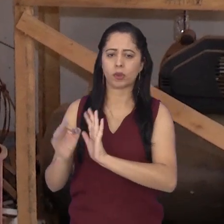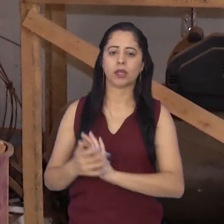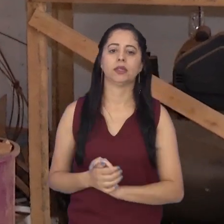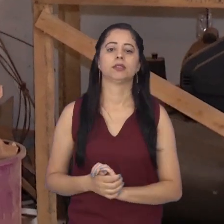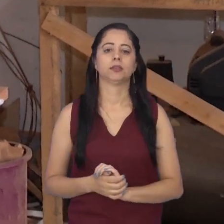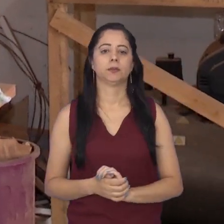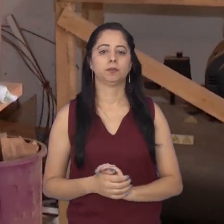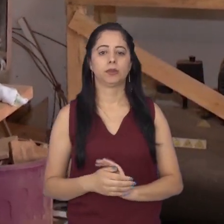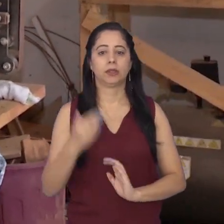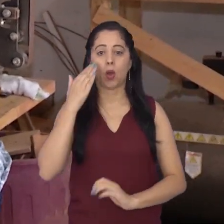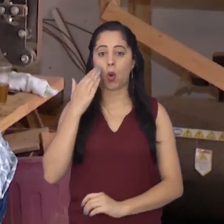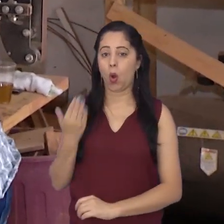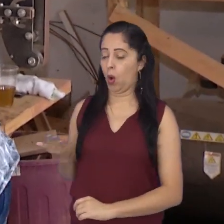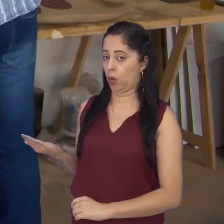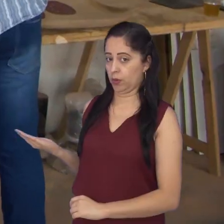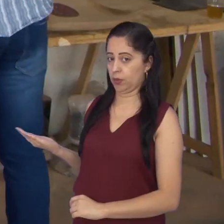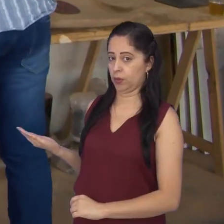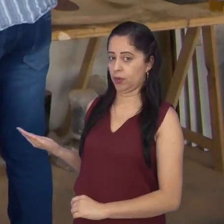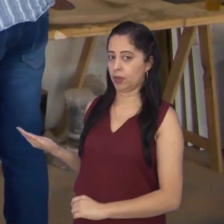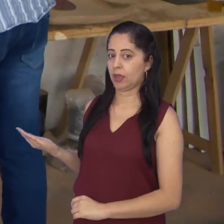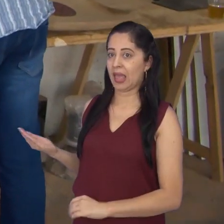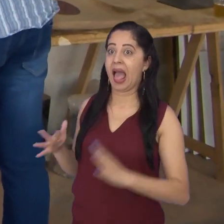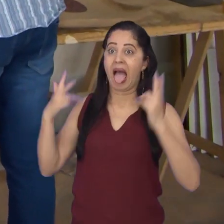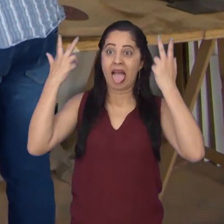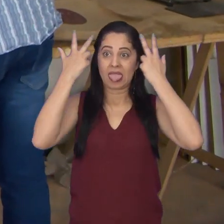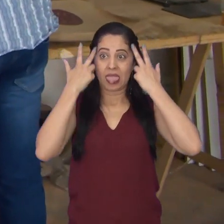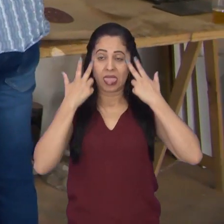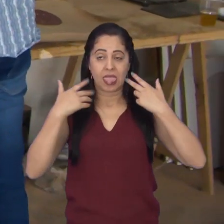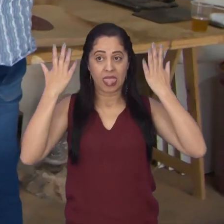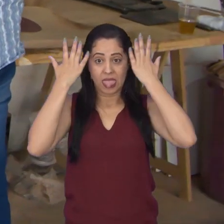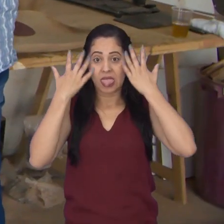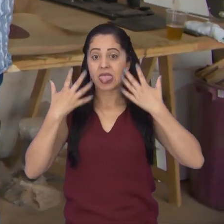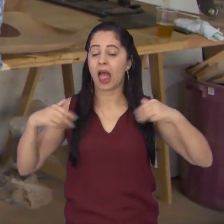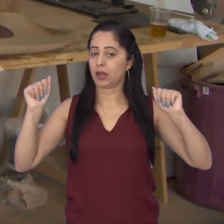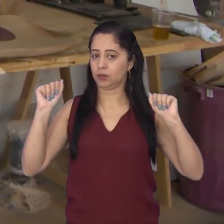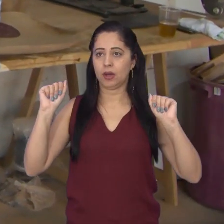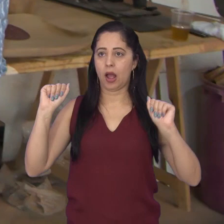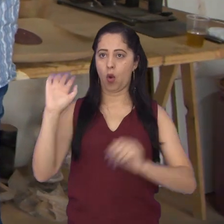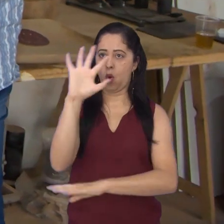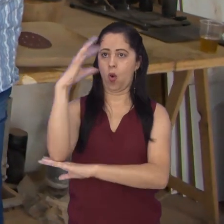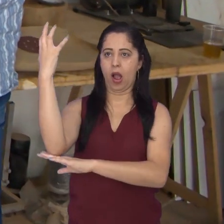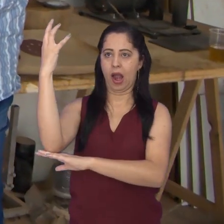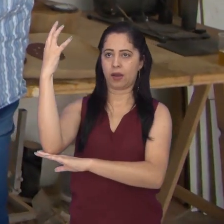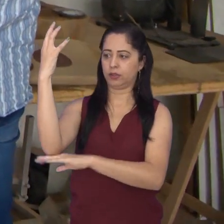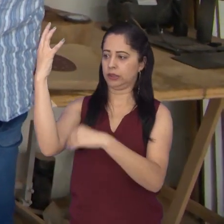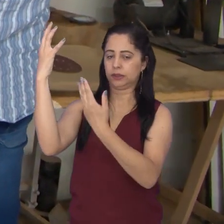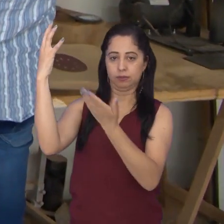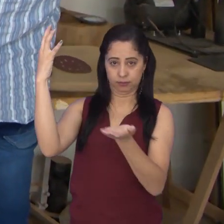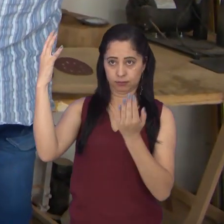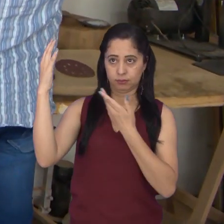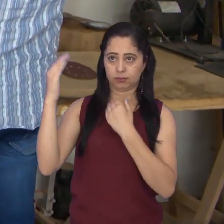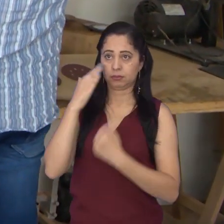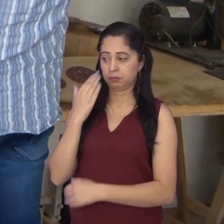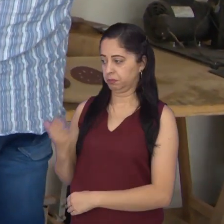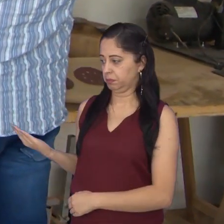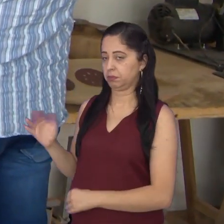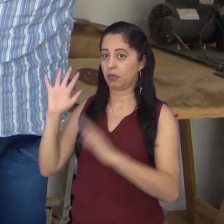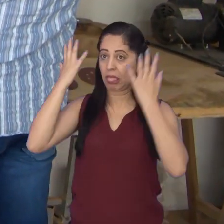primeiro estágio dela. É assim que ela sai. É assim que ela sai da árvore, é o corte da